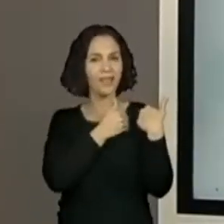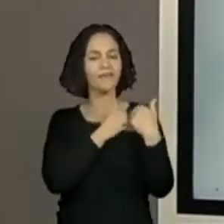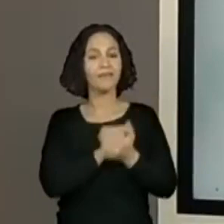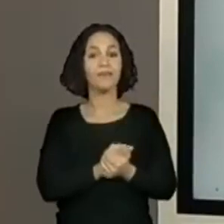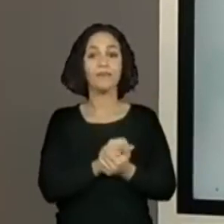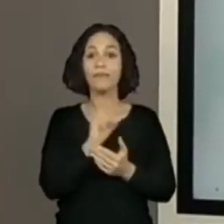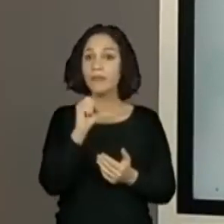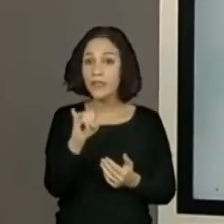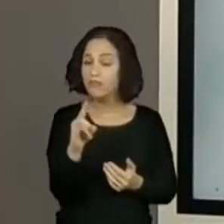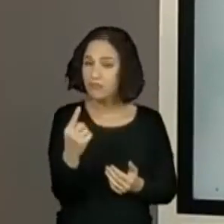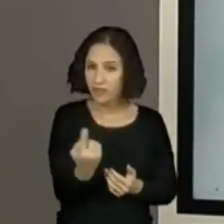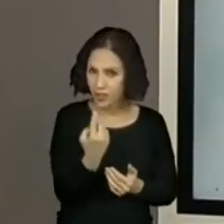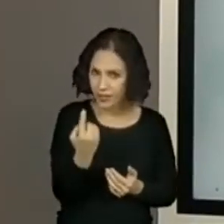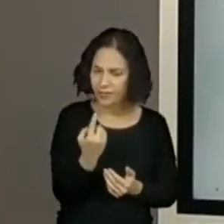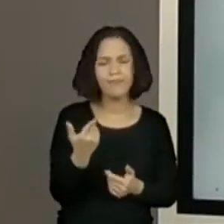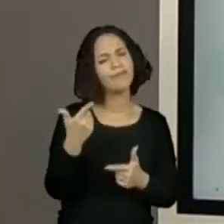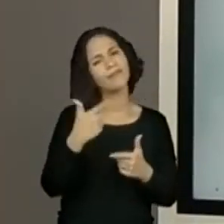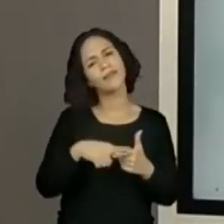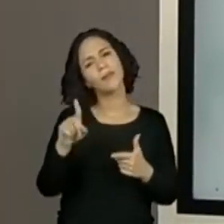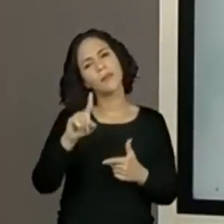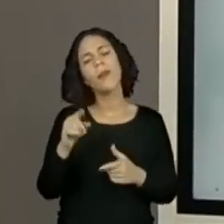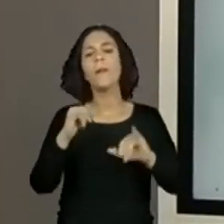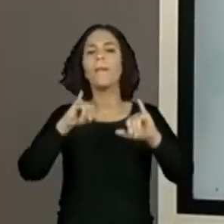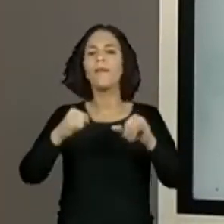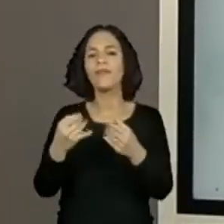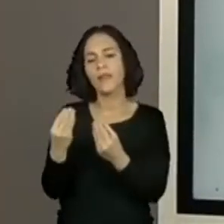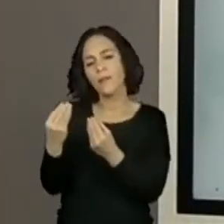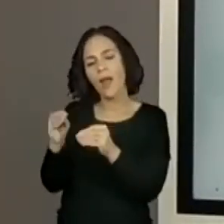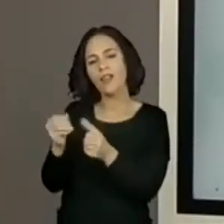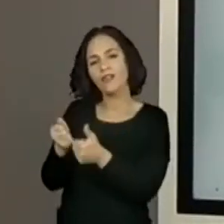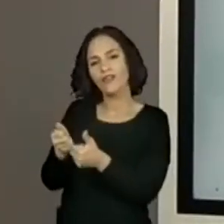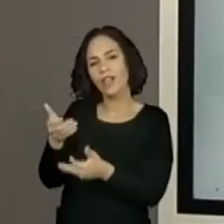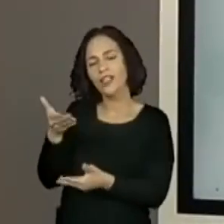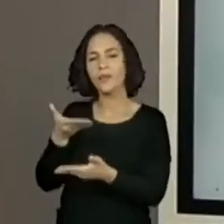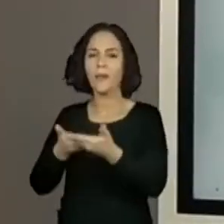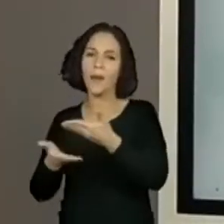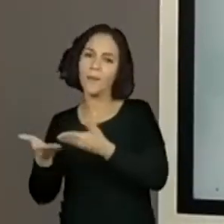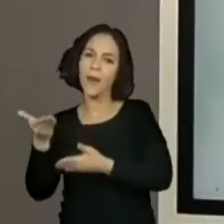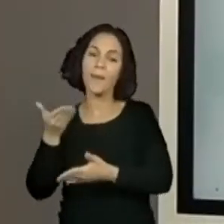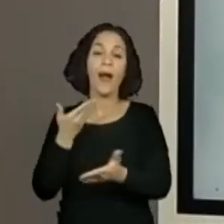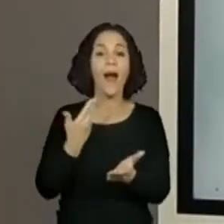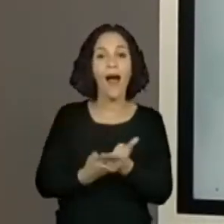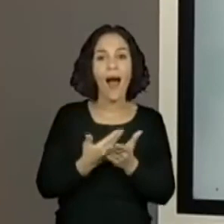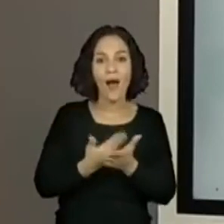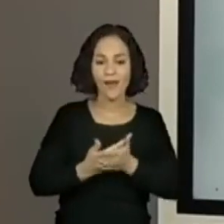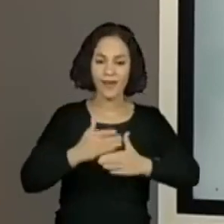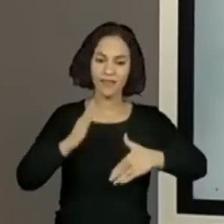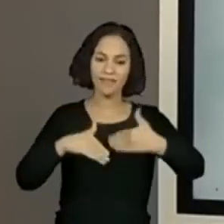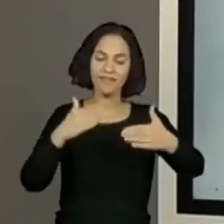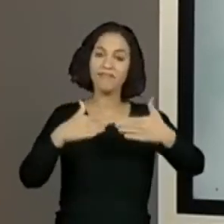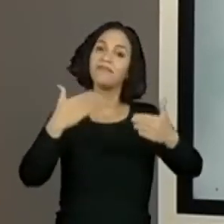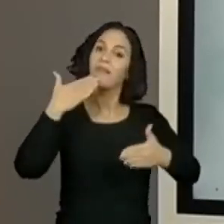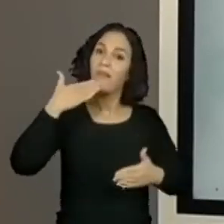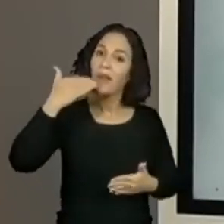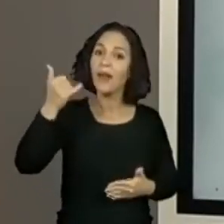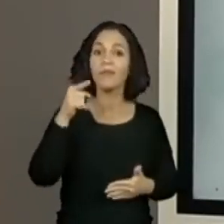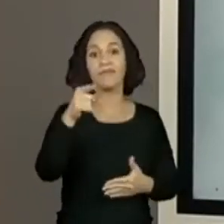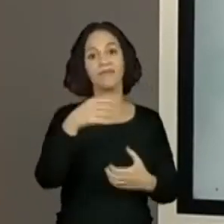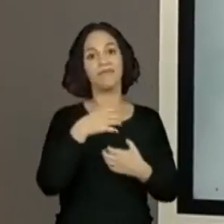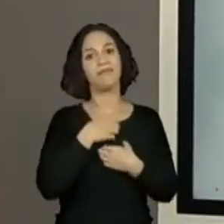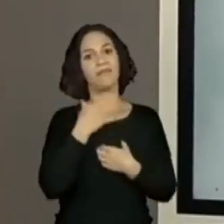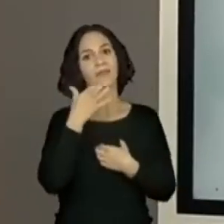tiver, interaja com a gente no tempo que a gente está fazendo as atividades para justamente a aula ser produtiva para você